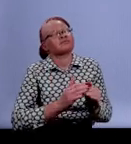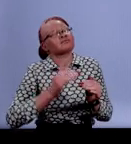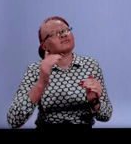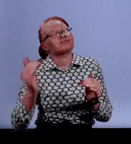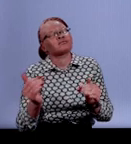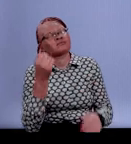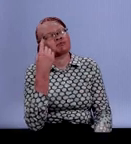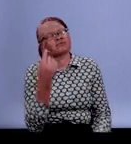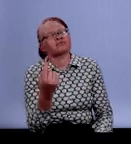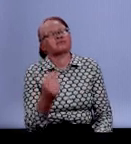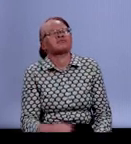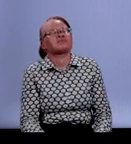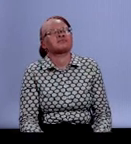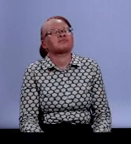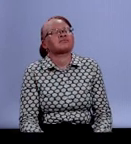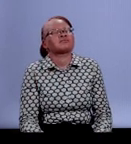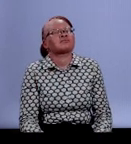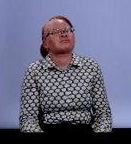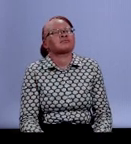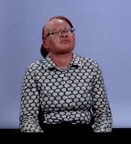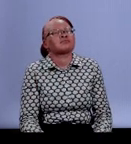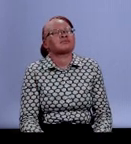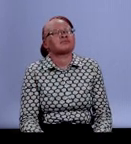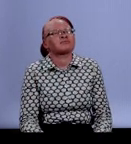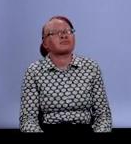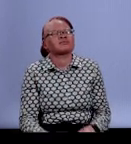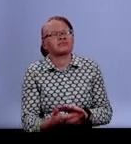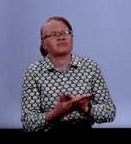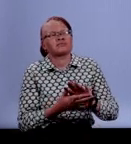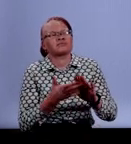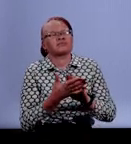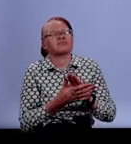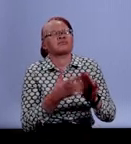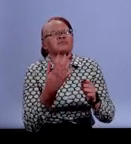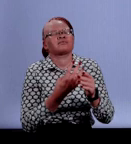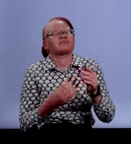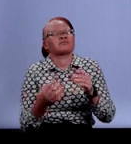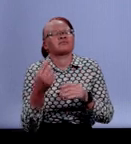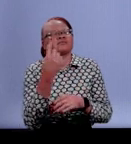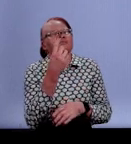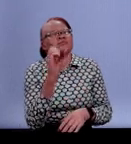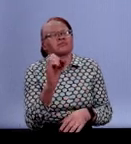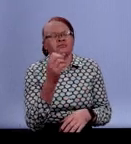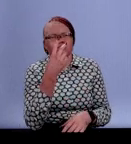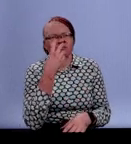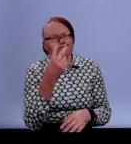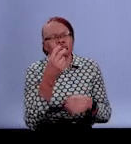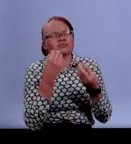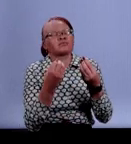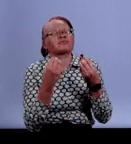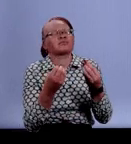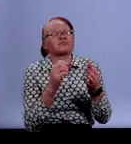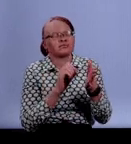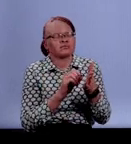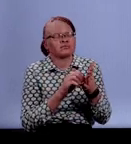à direita do um a potência de base 10 continuação observa como